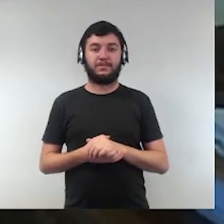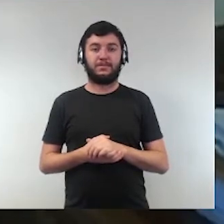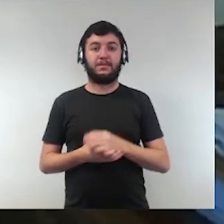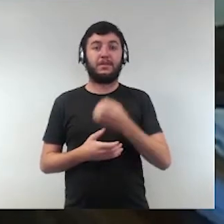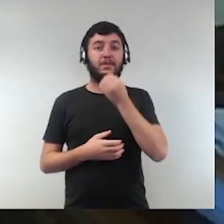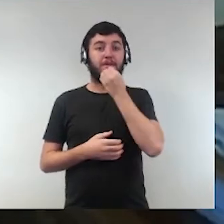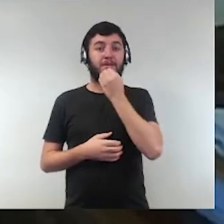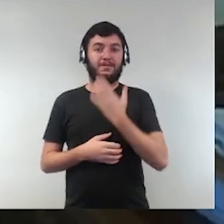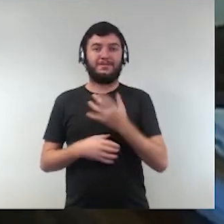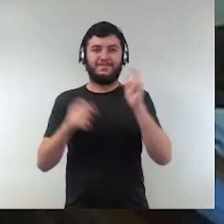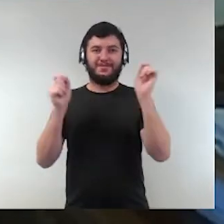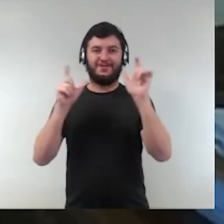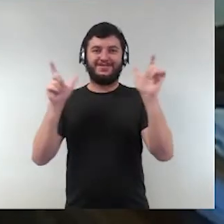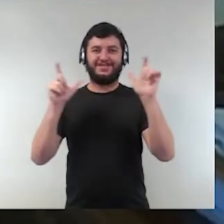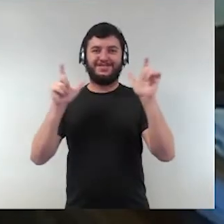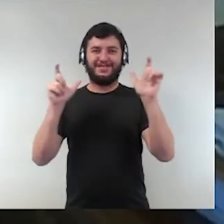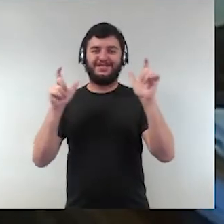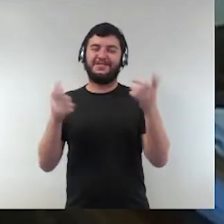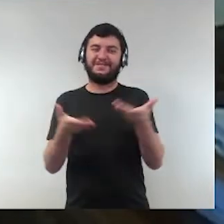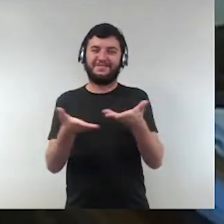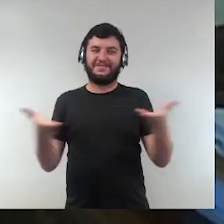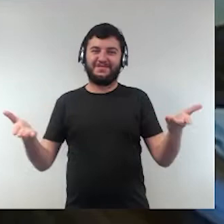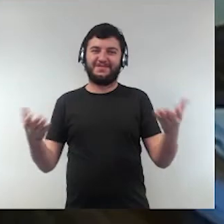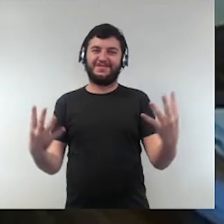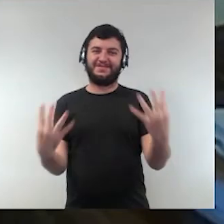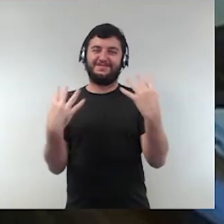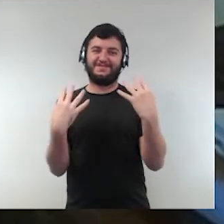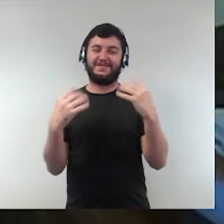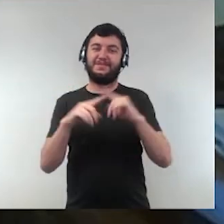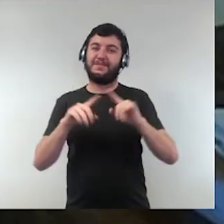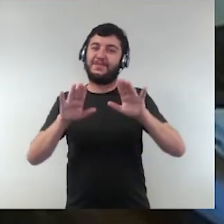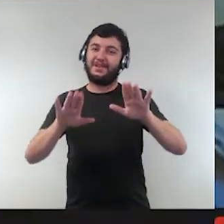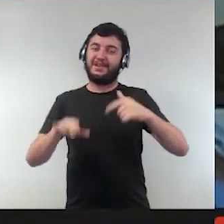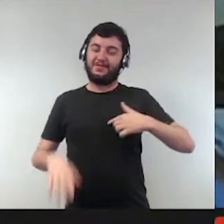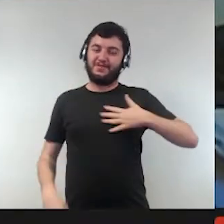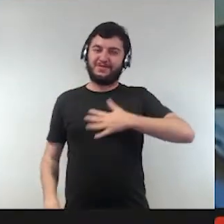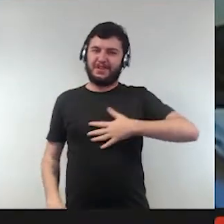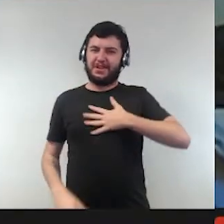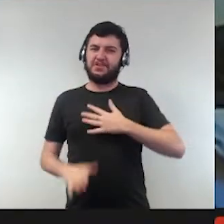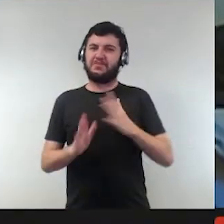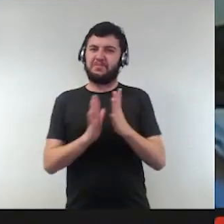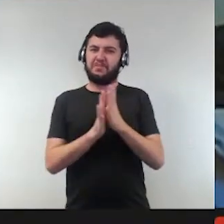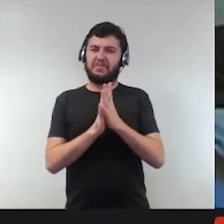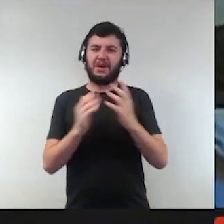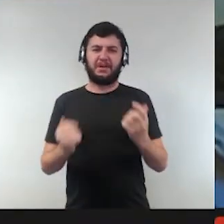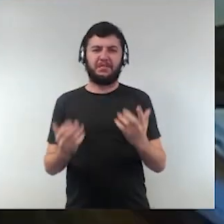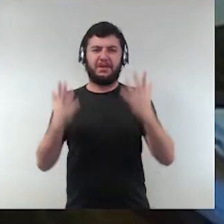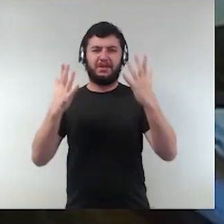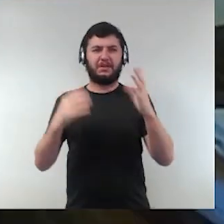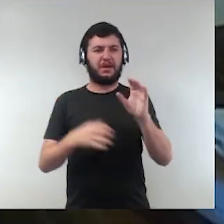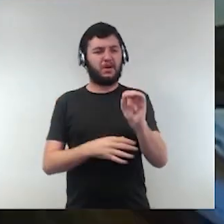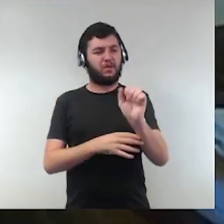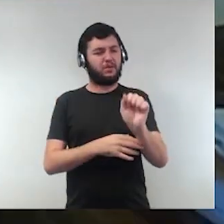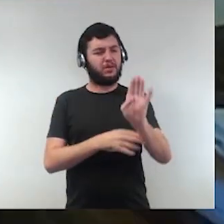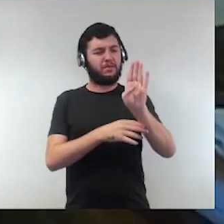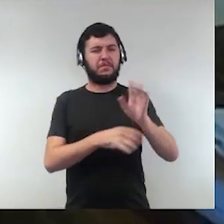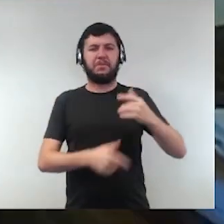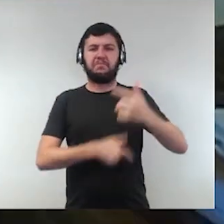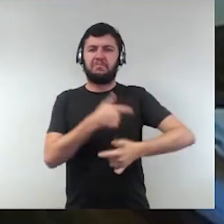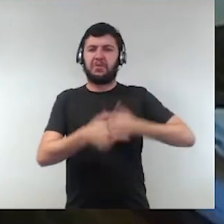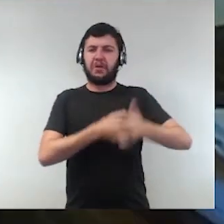Bom dia a todos. Gostaria também de parabenizar a OAB por essa